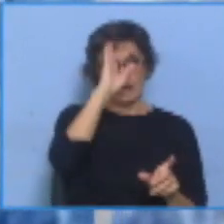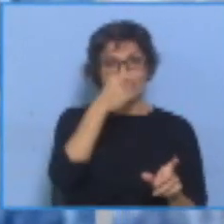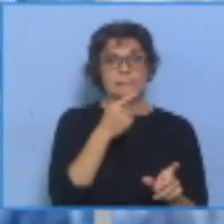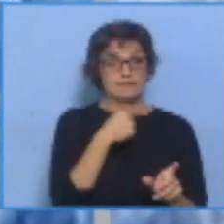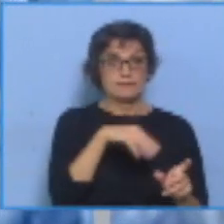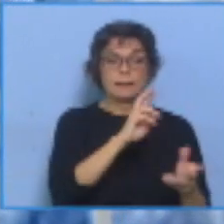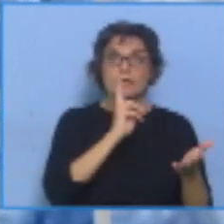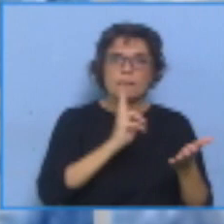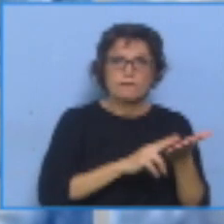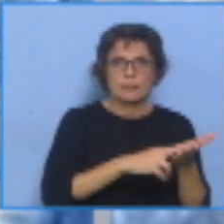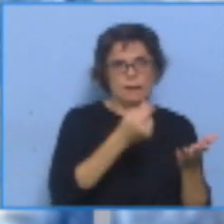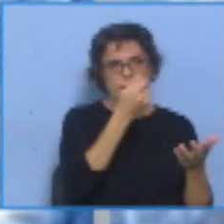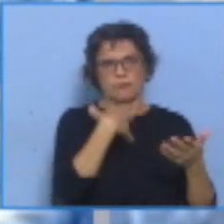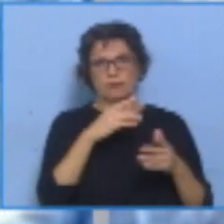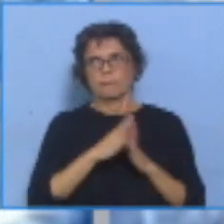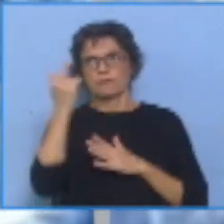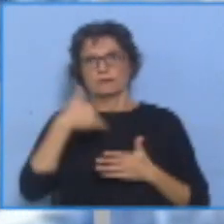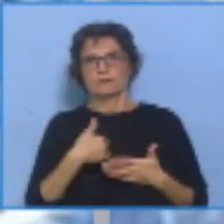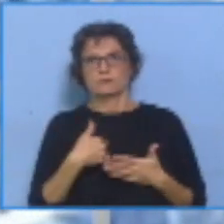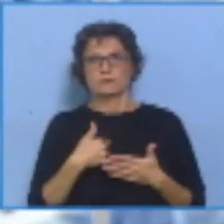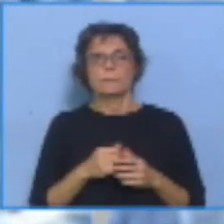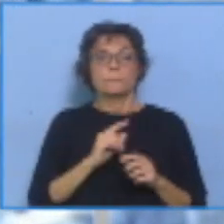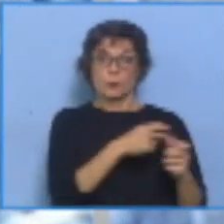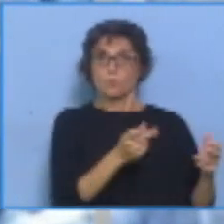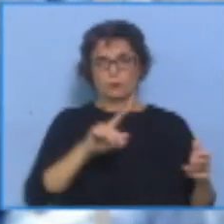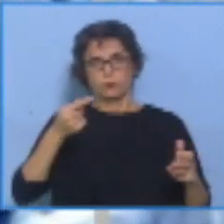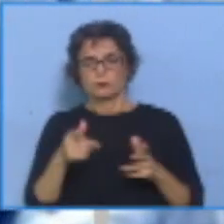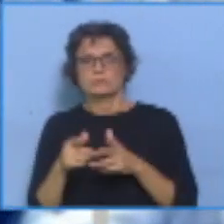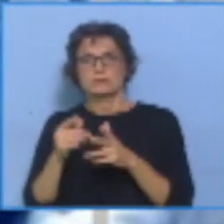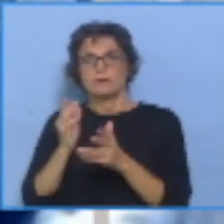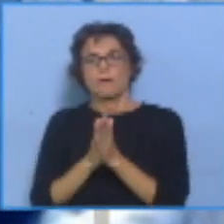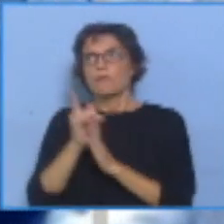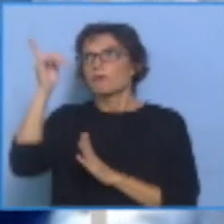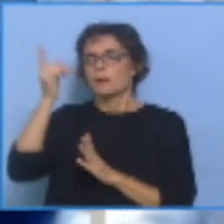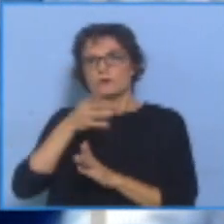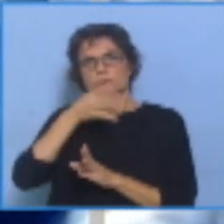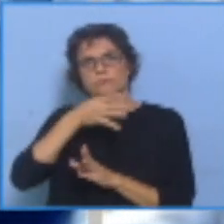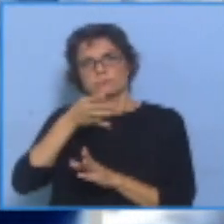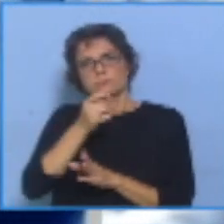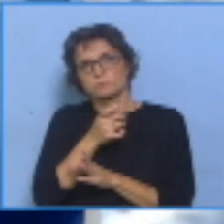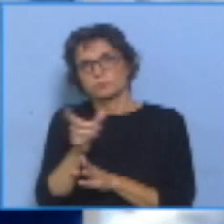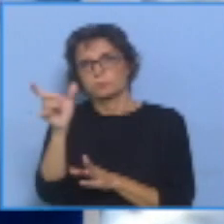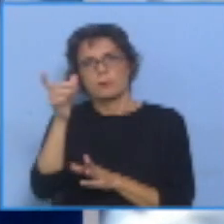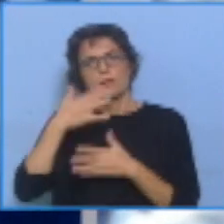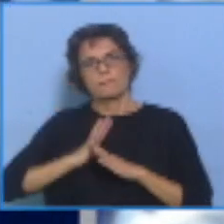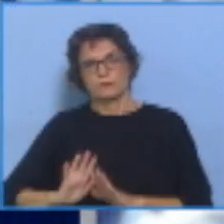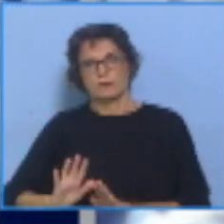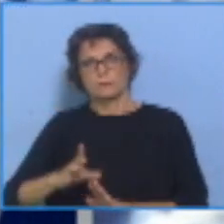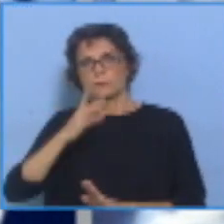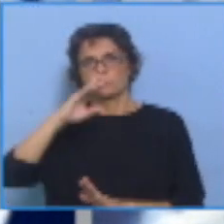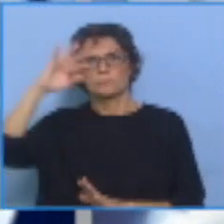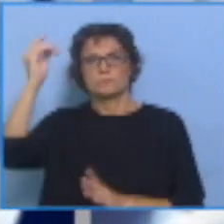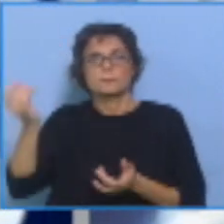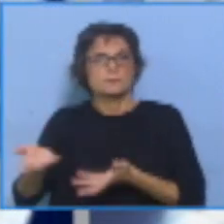Noutro poema diz: Deus é no dia uma palavra calma, um sopro de amplidão e de lisura.